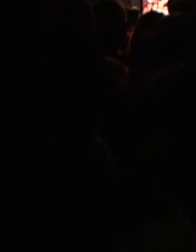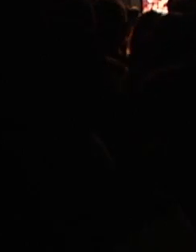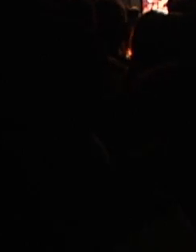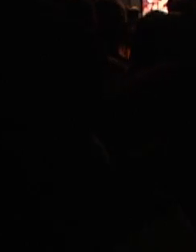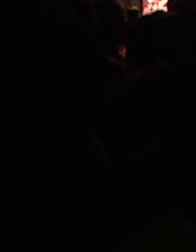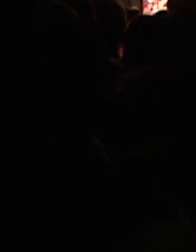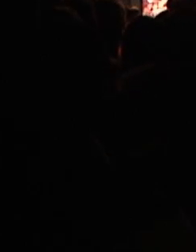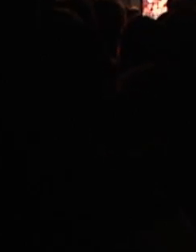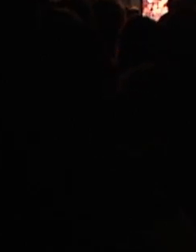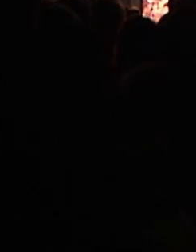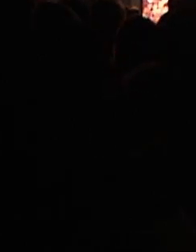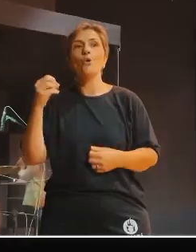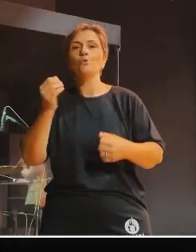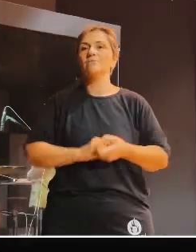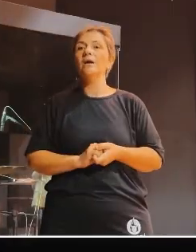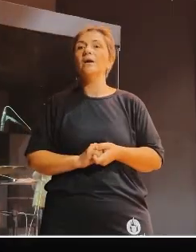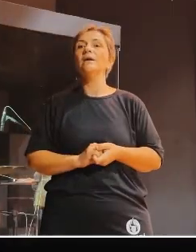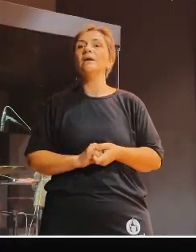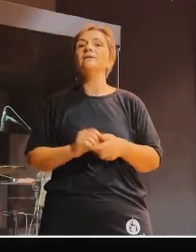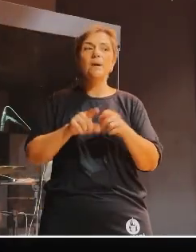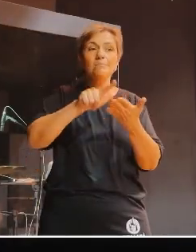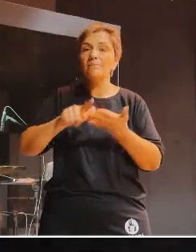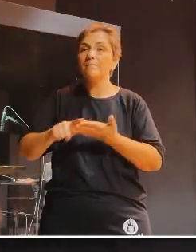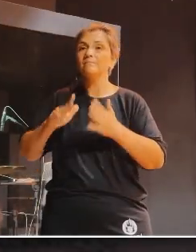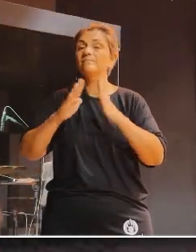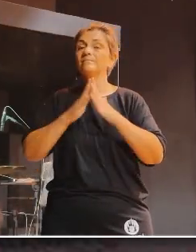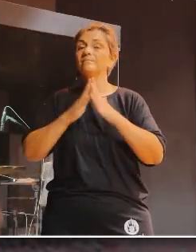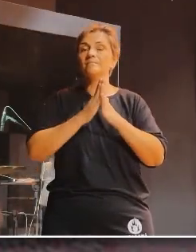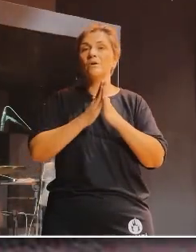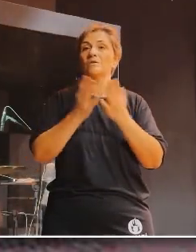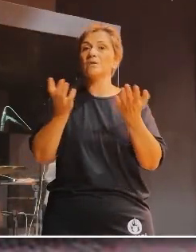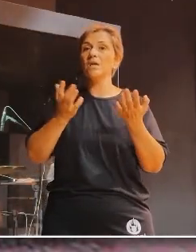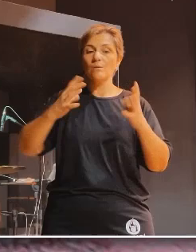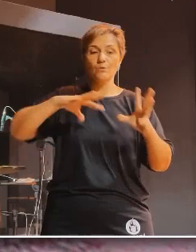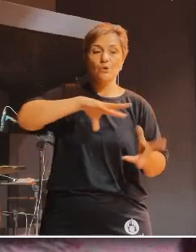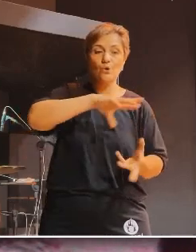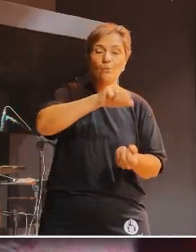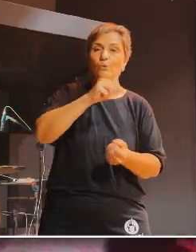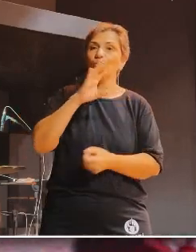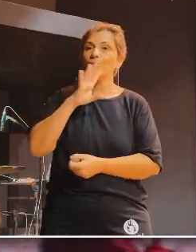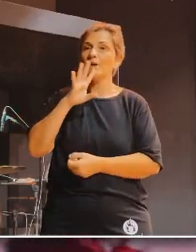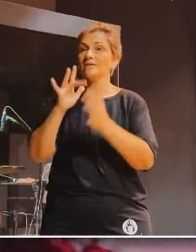limpando as casas. Nós queremos que o mundo conheça Jesus.